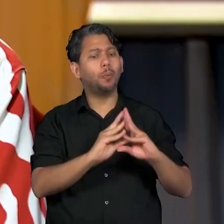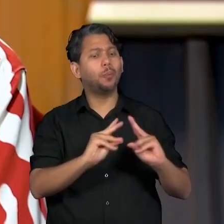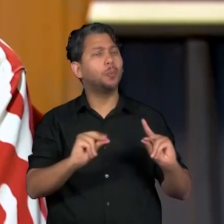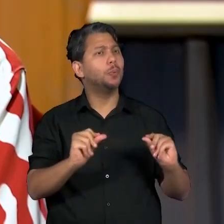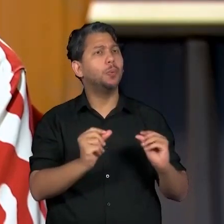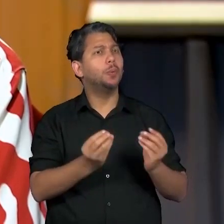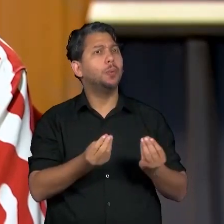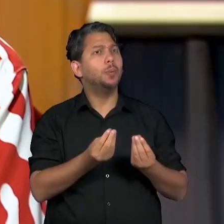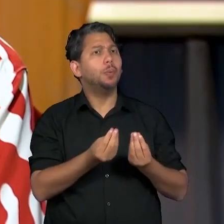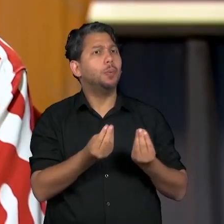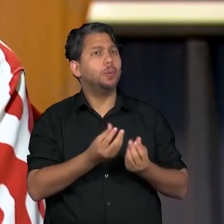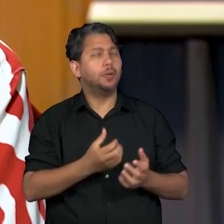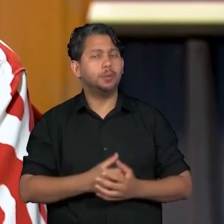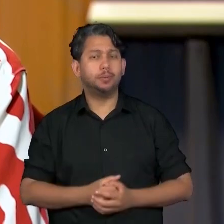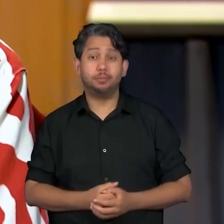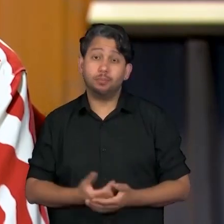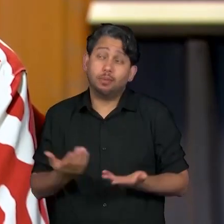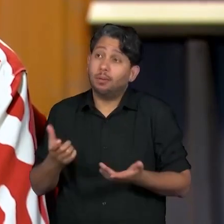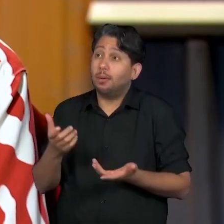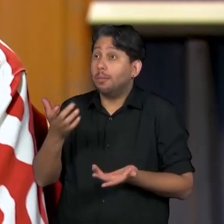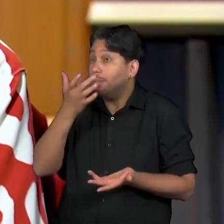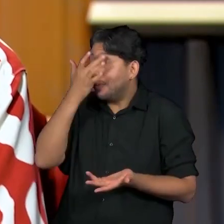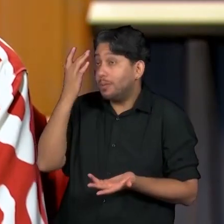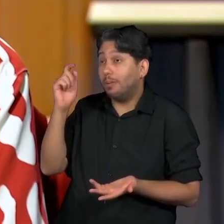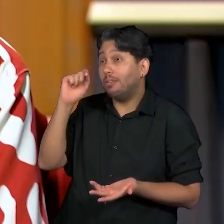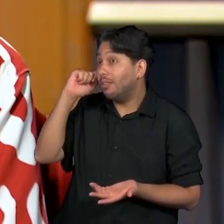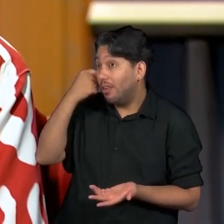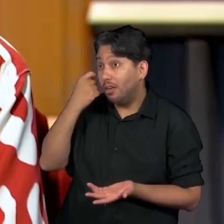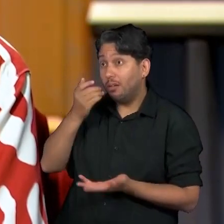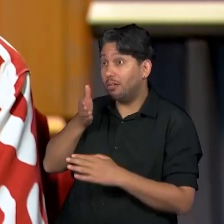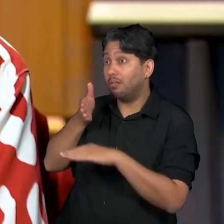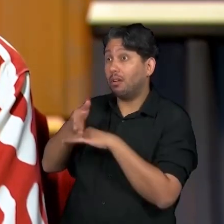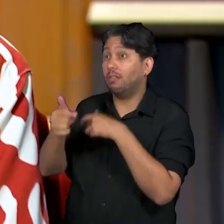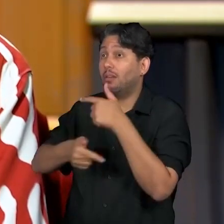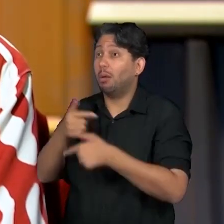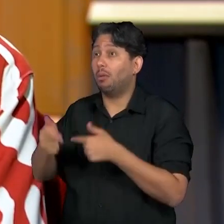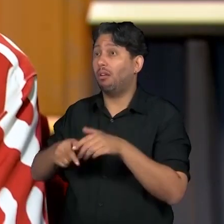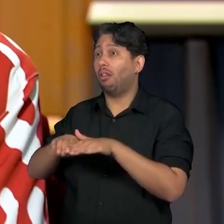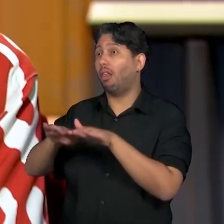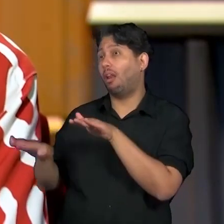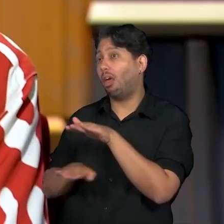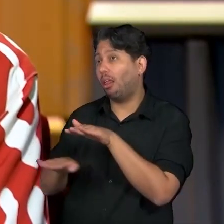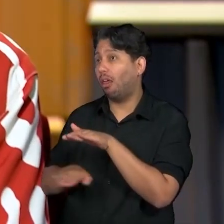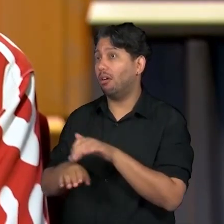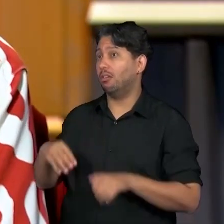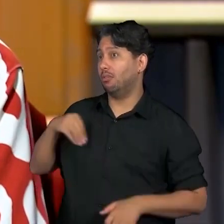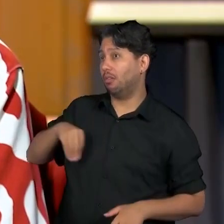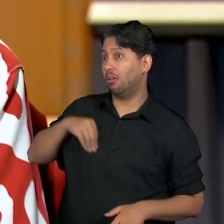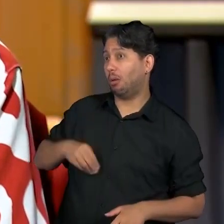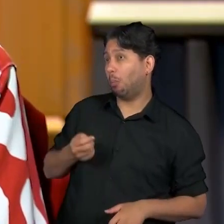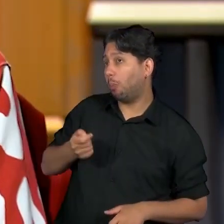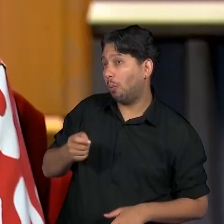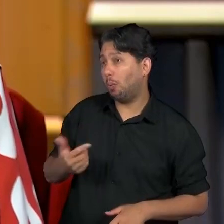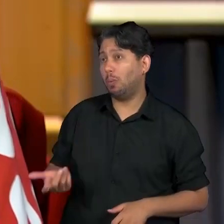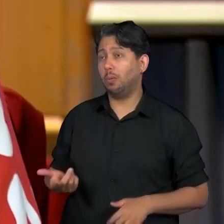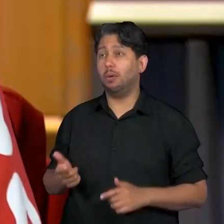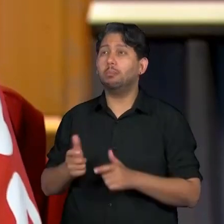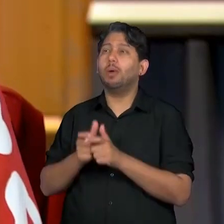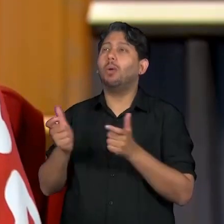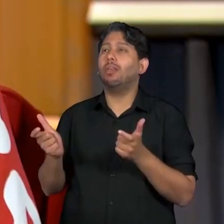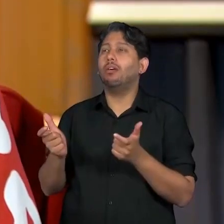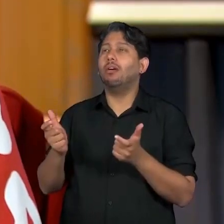vezes e empregos subalternos na maioria das vezes ganhando pouco na maioria das vezes não tendo